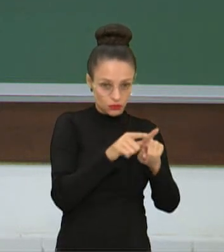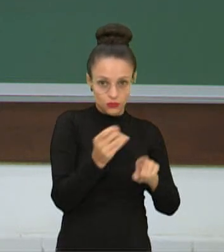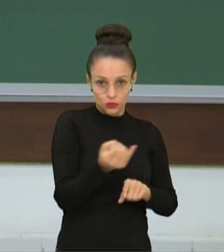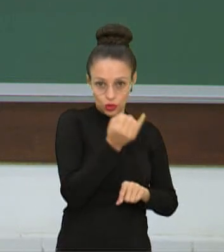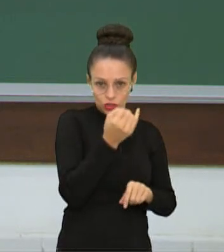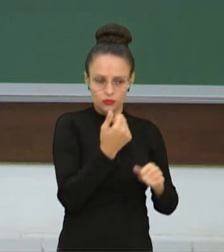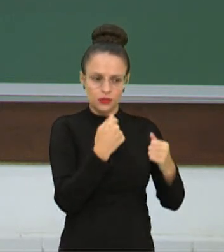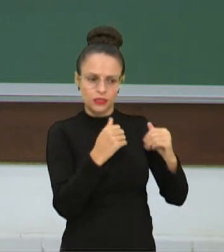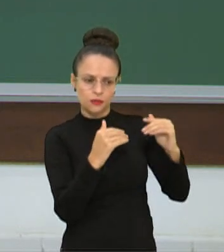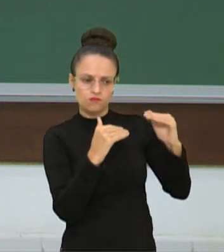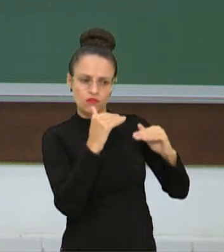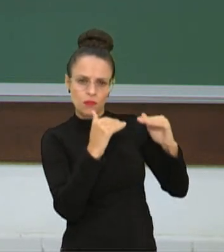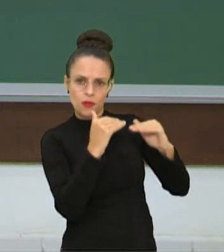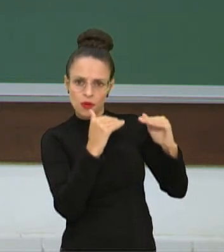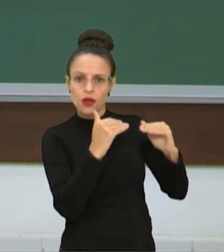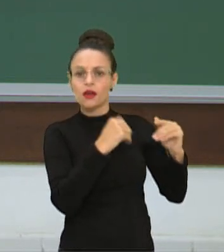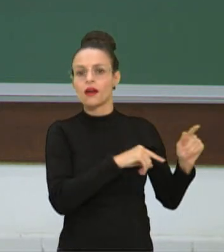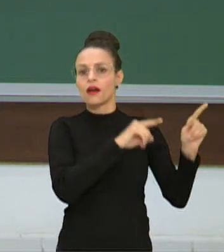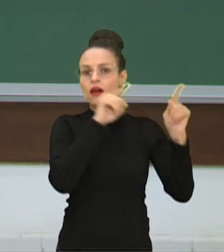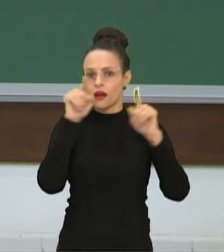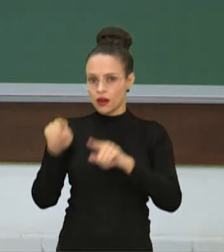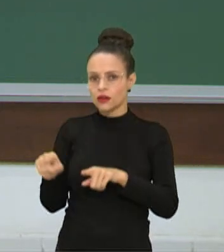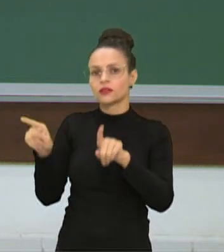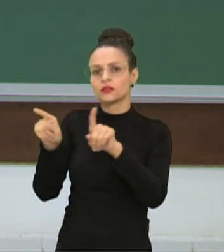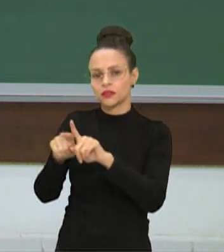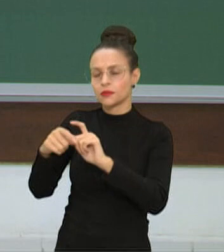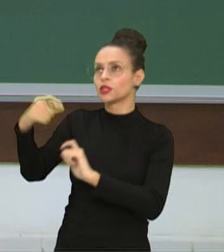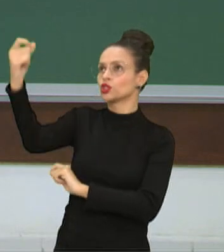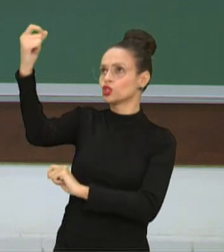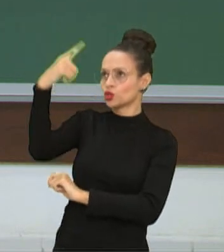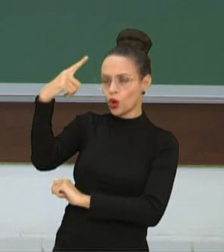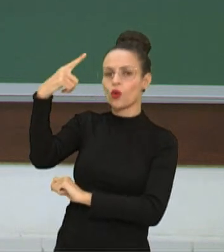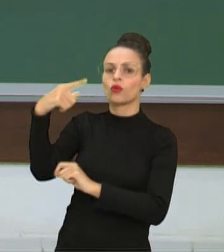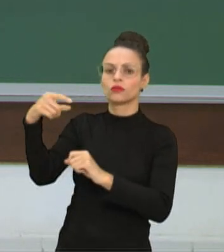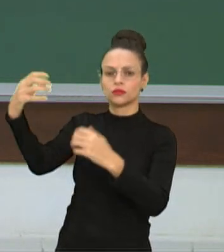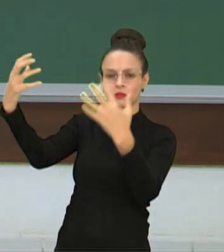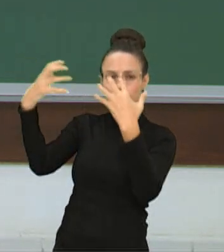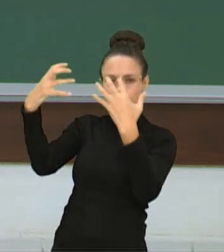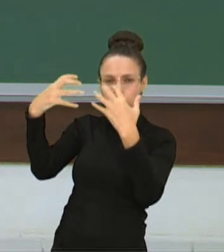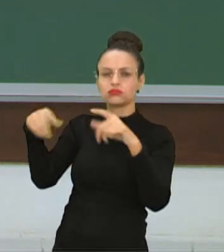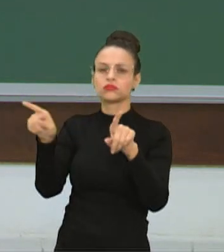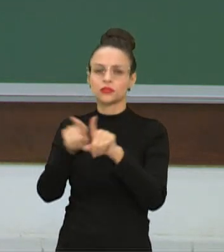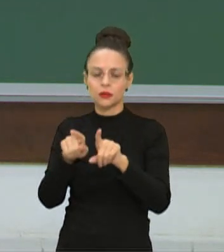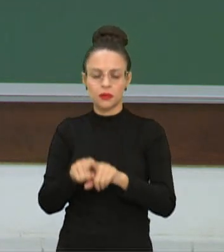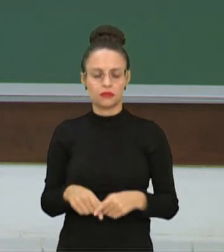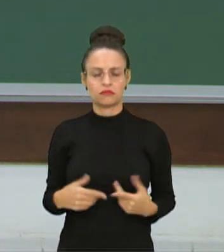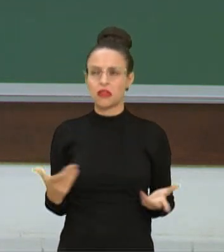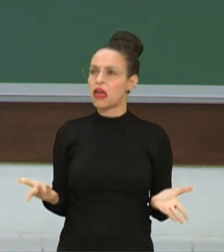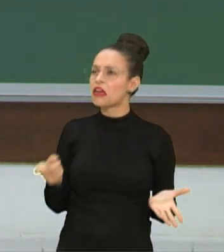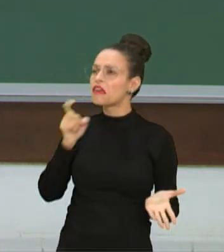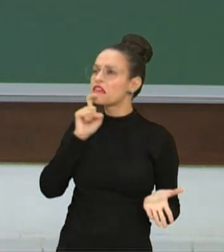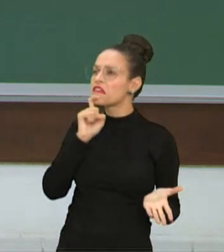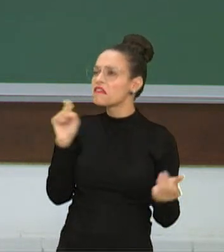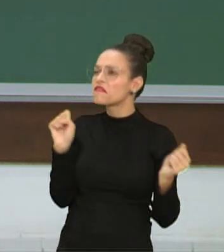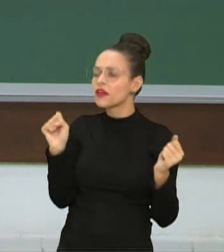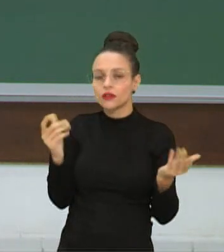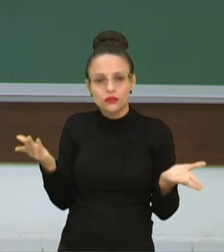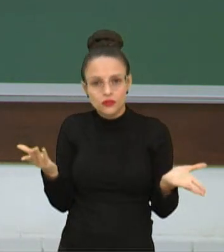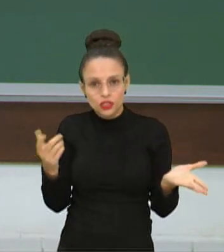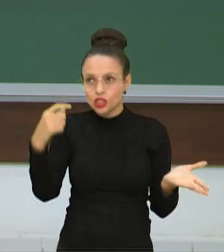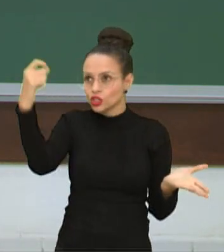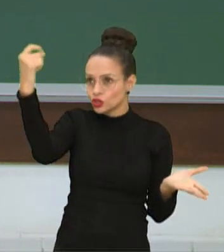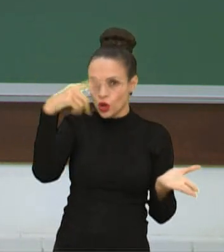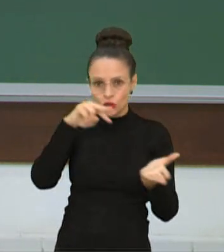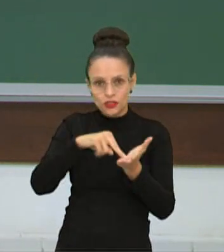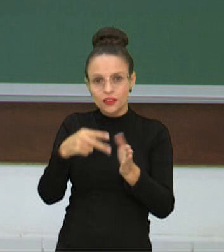ser balanceada, equilibrada, a gente tem que tomar sol também, certo? Ah, mas e no inverno? Tomar sol não quer dizer